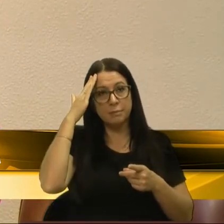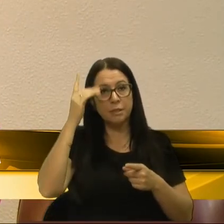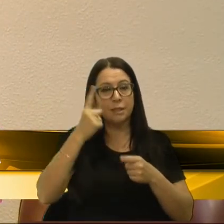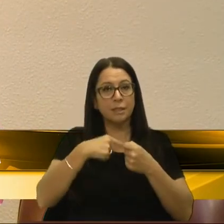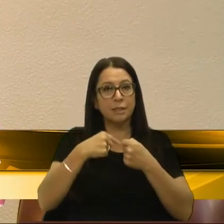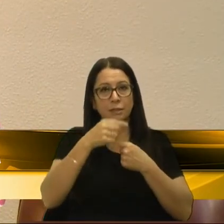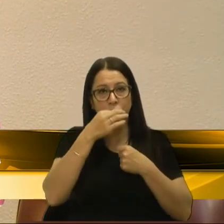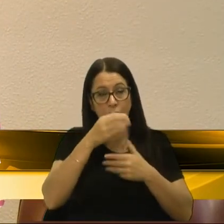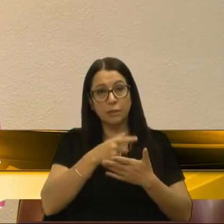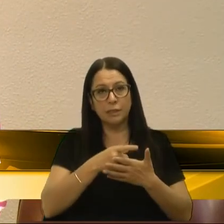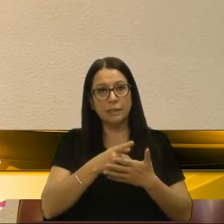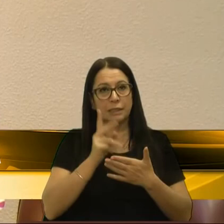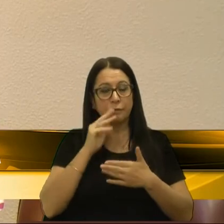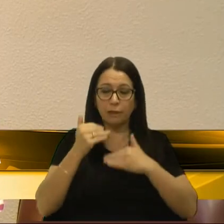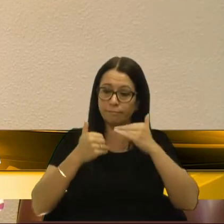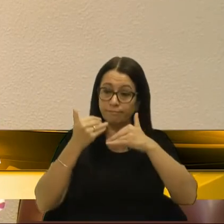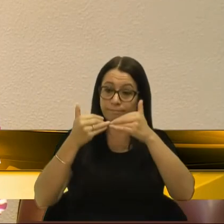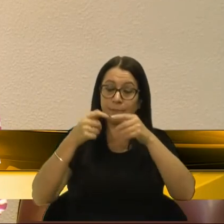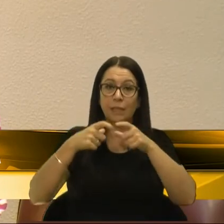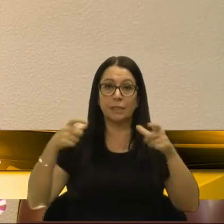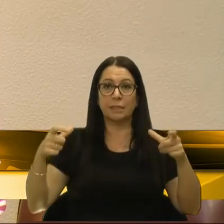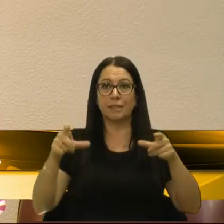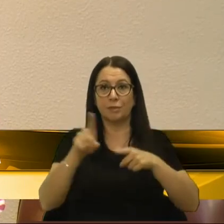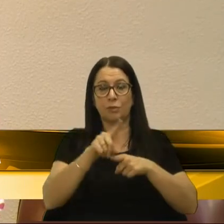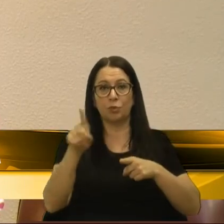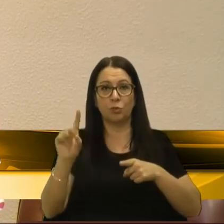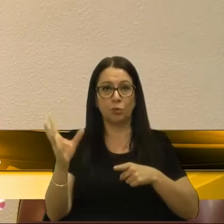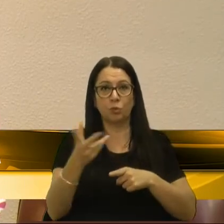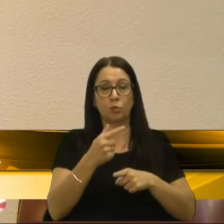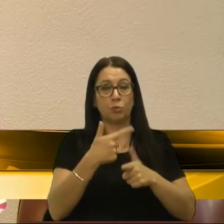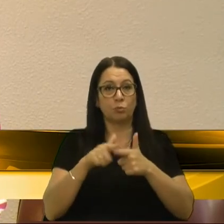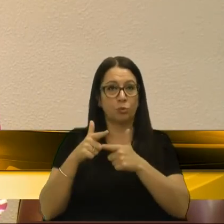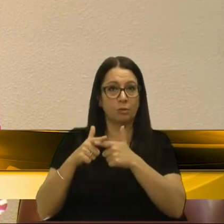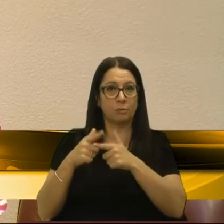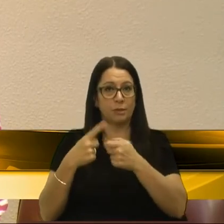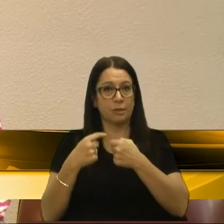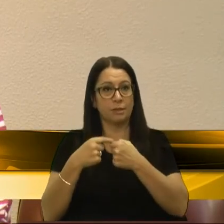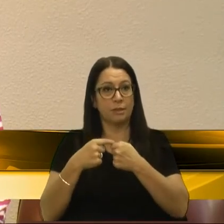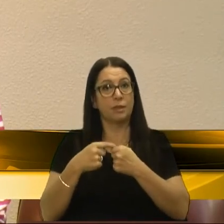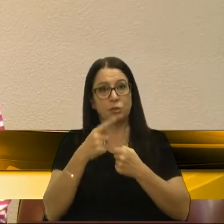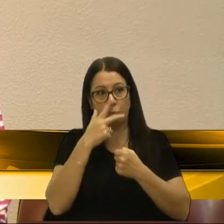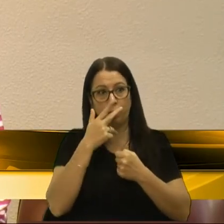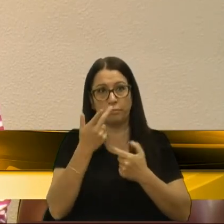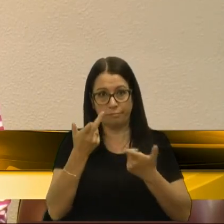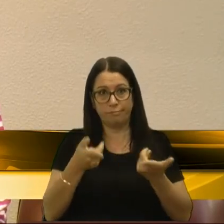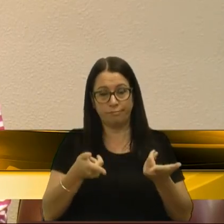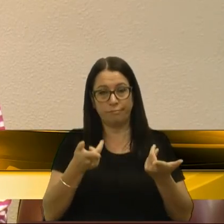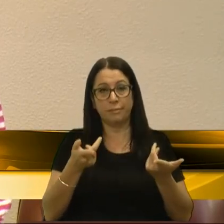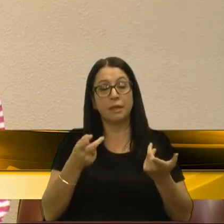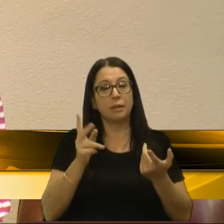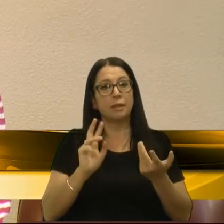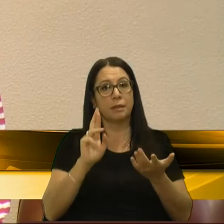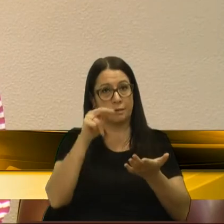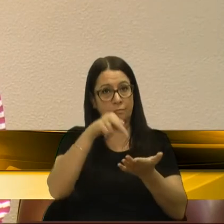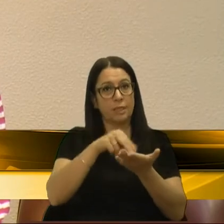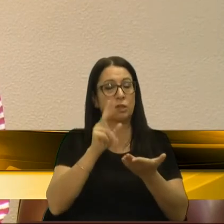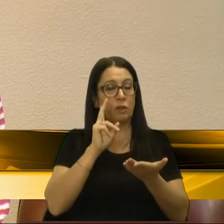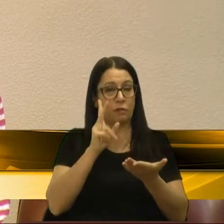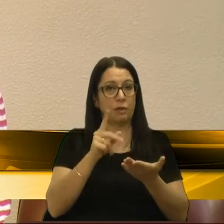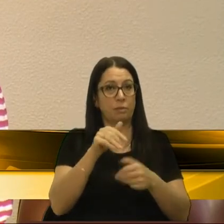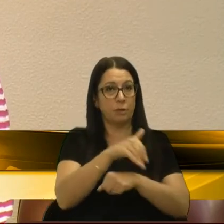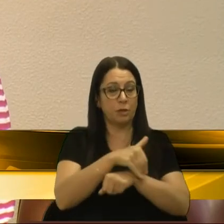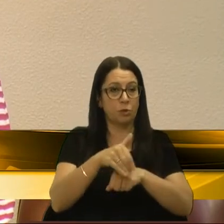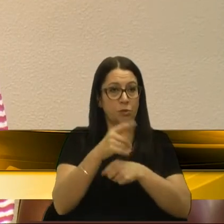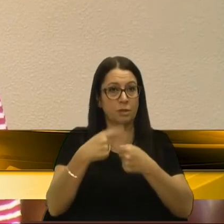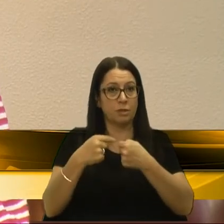cidade de Caxias do Sul vem crescendo e com esse crescimento todos os problemas de uma cidade grande, e a gente espera realmente, né, ver pelas ruas